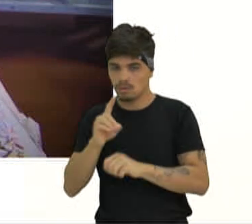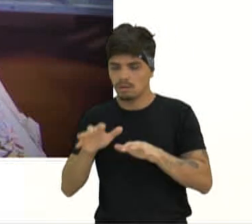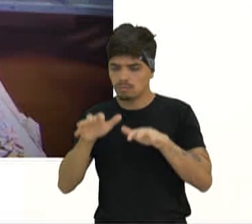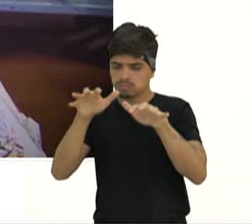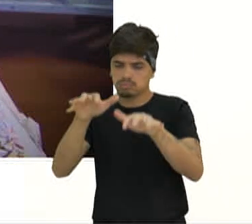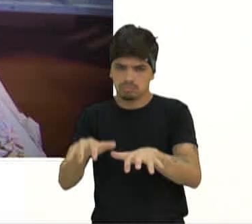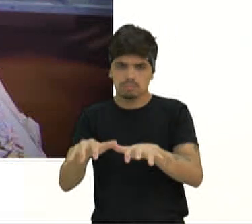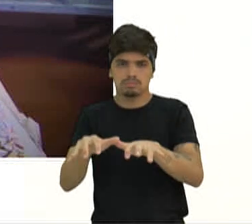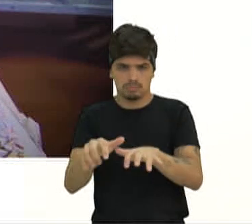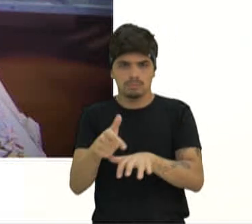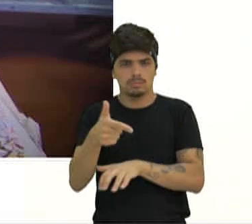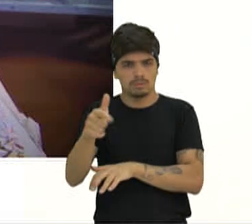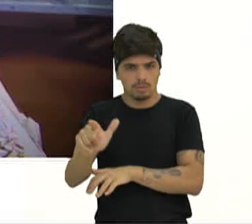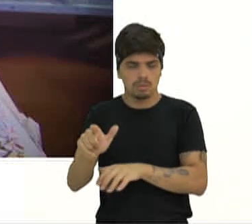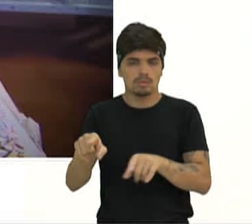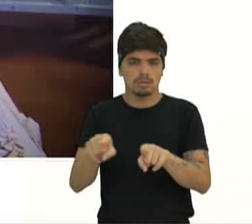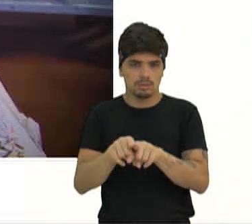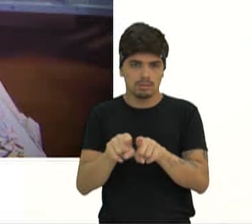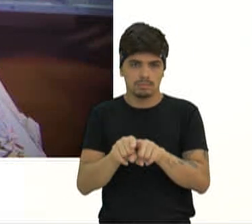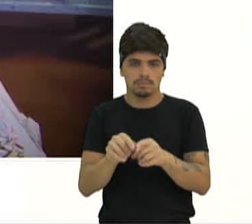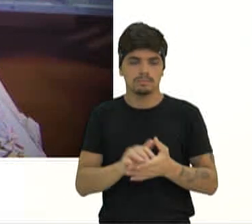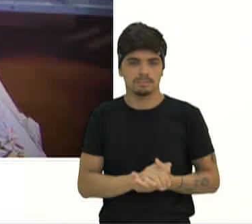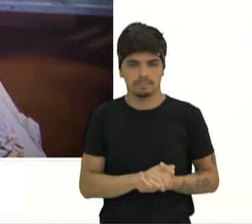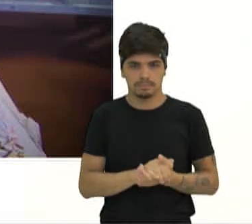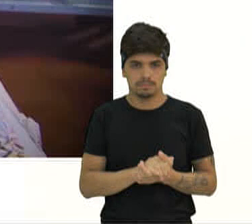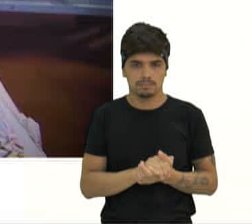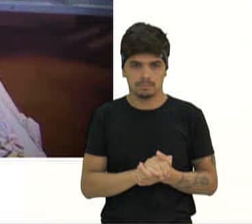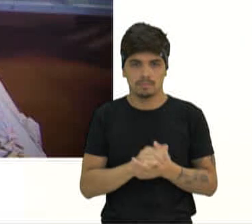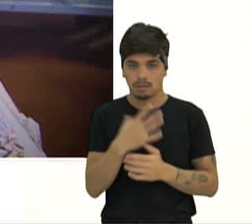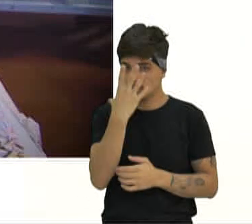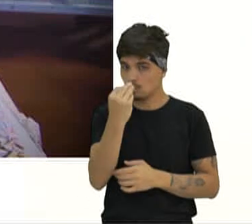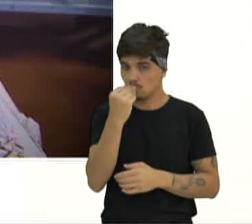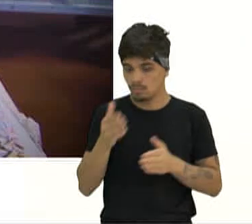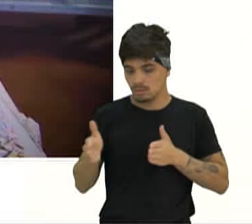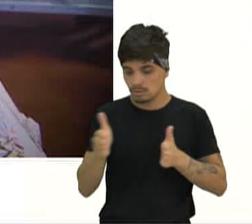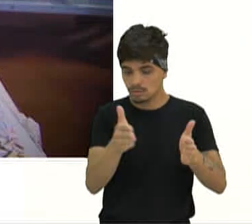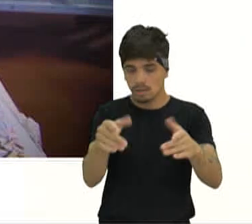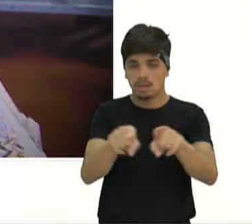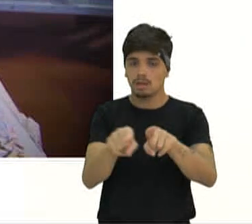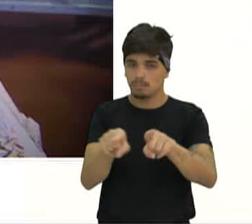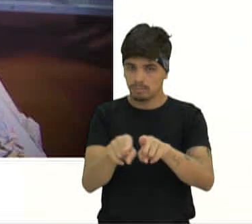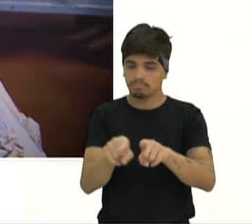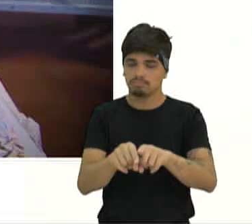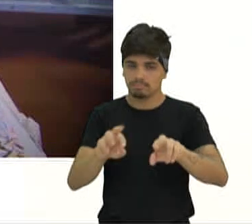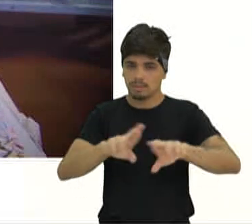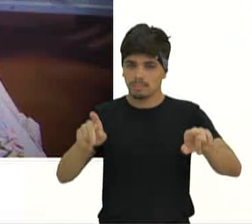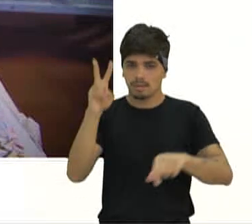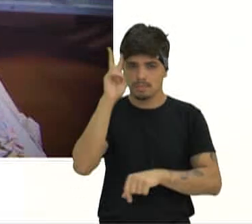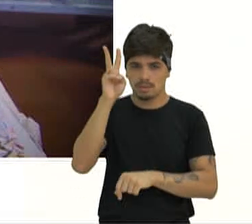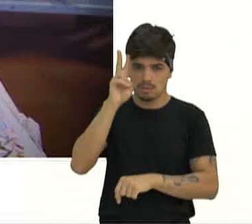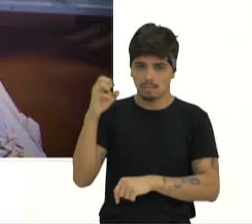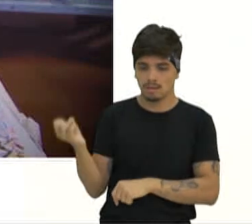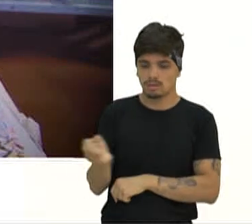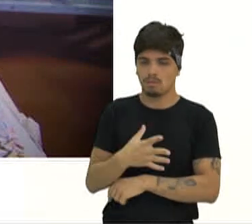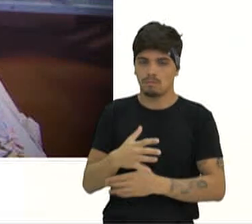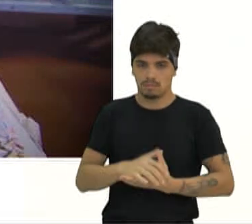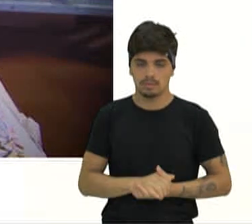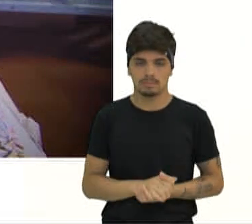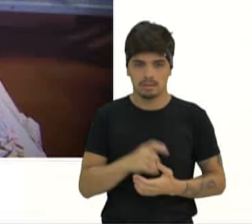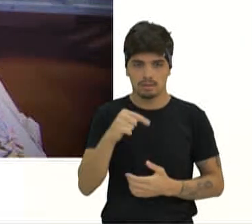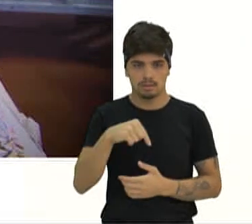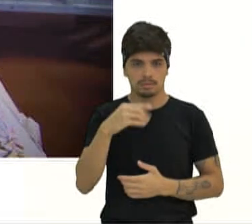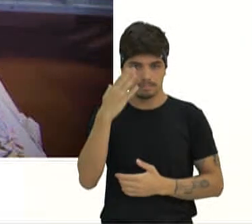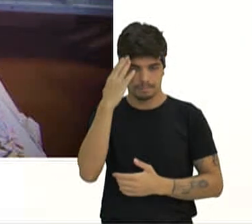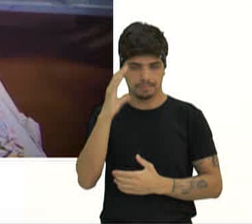fantasma né do do do da estrada eu fiz algumas histórias que são as minhas histórias mais recentes né